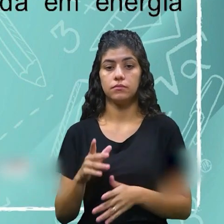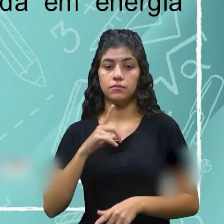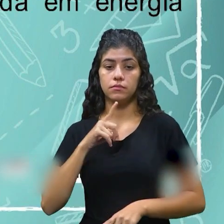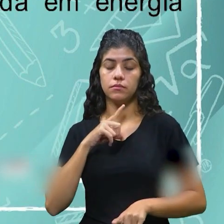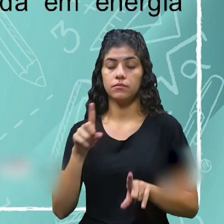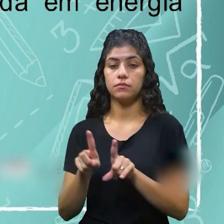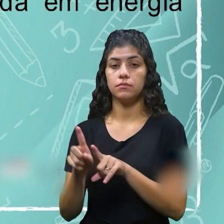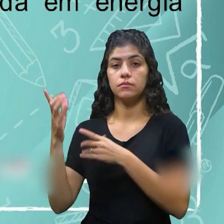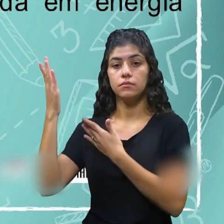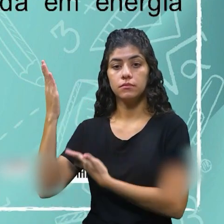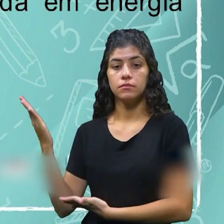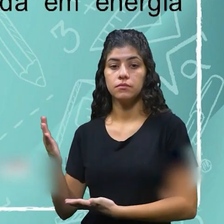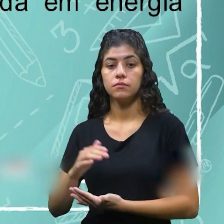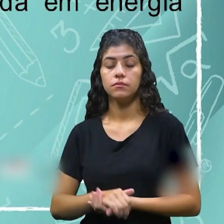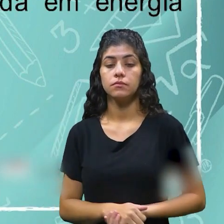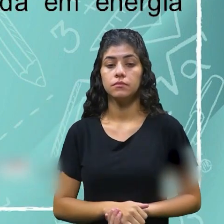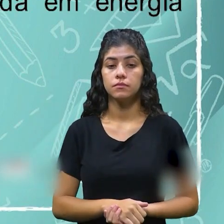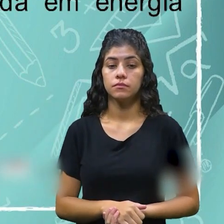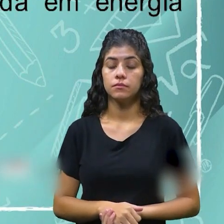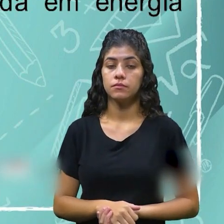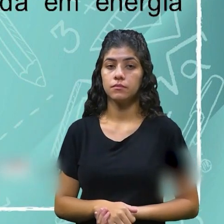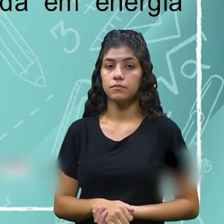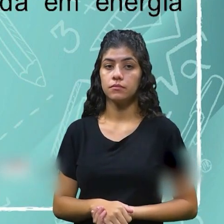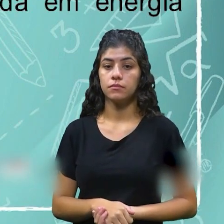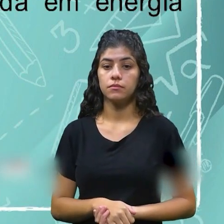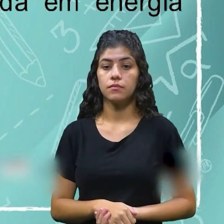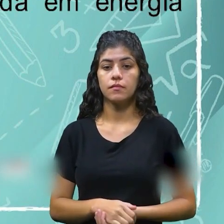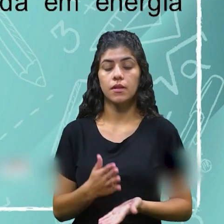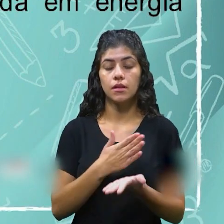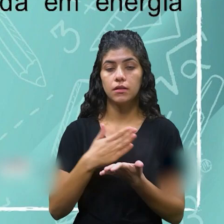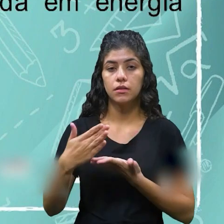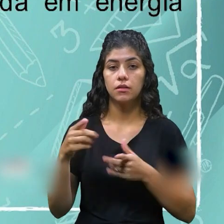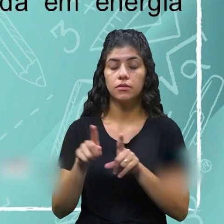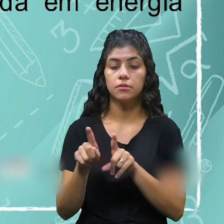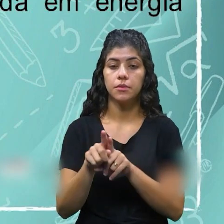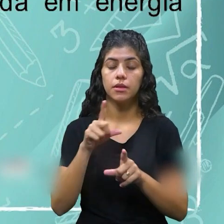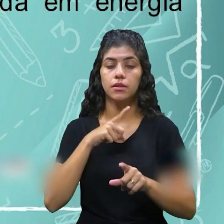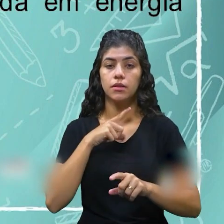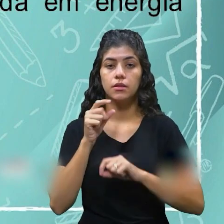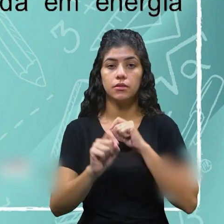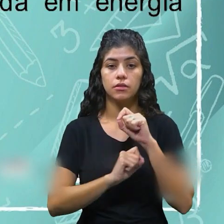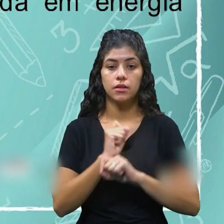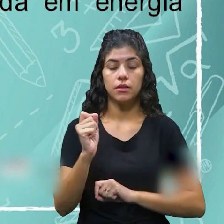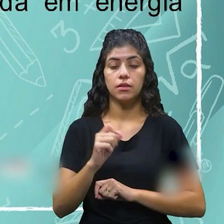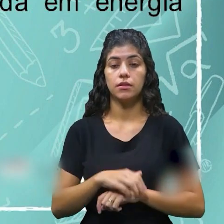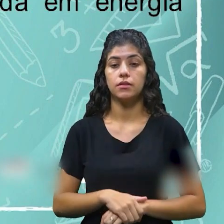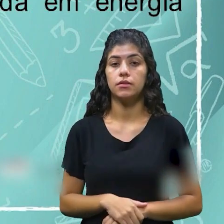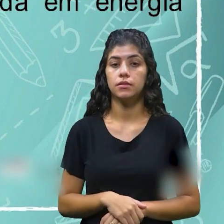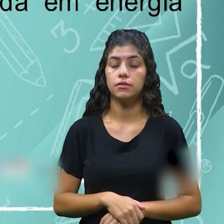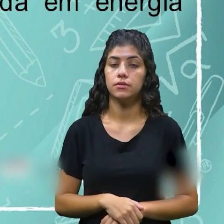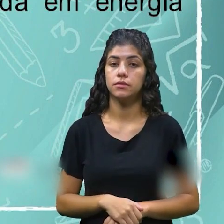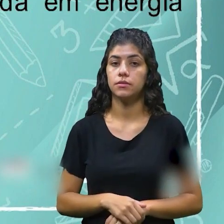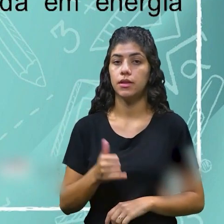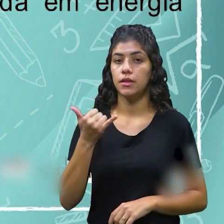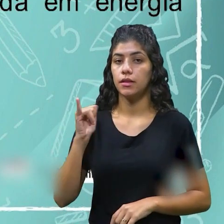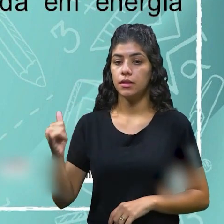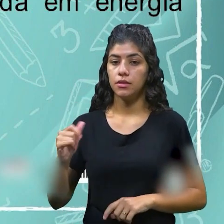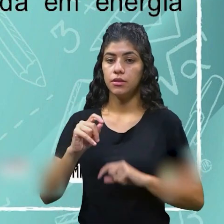vice-versa, você tem aqui a incidência de, além da energia inicial, você vai acrescentar quem? A